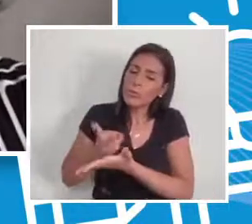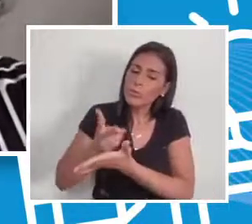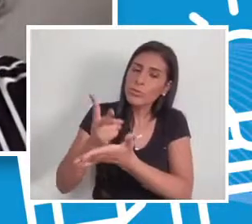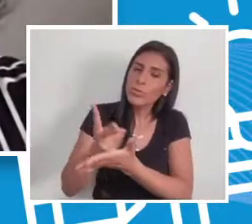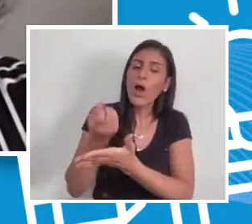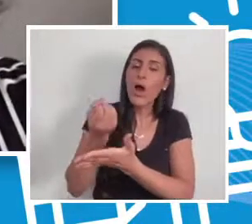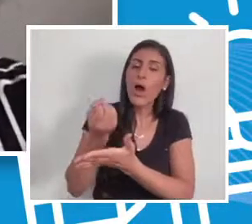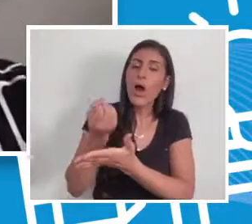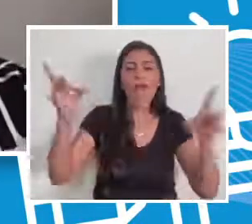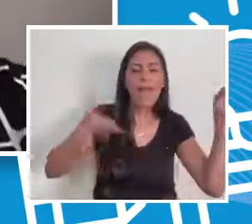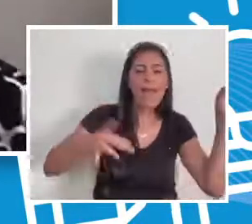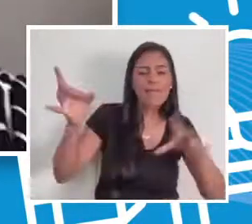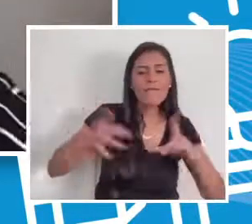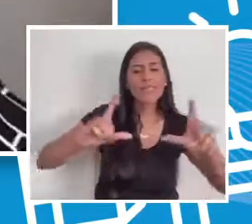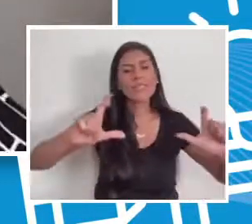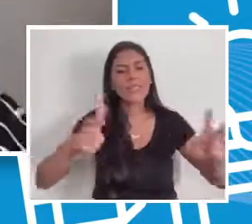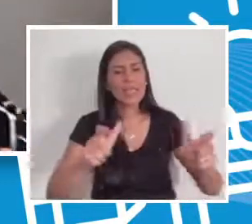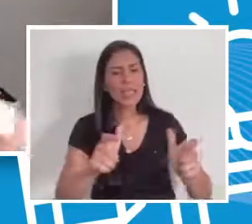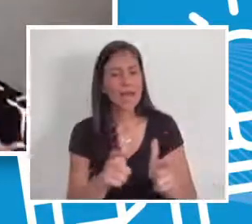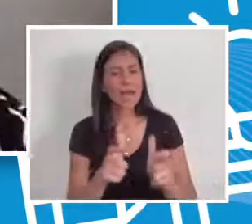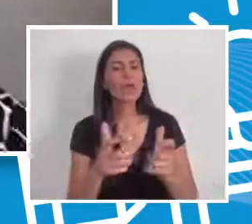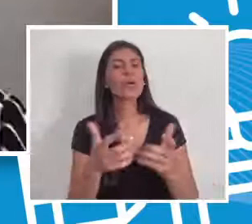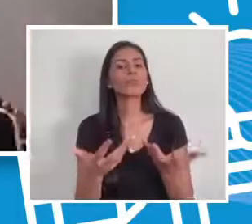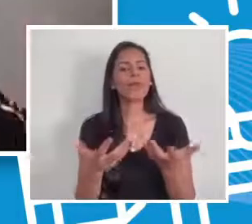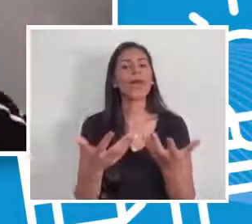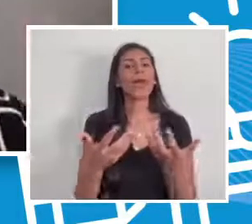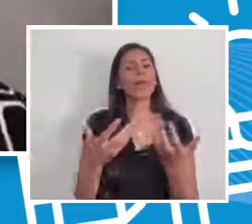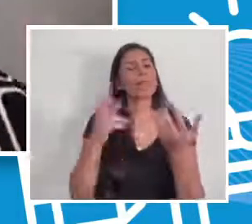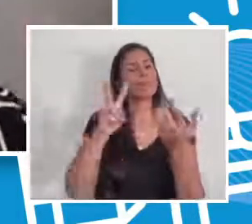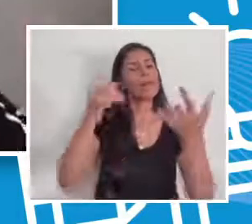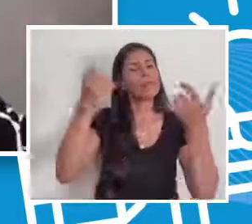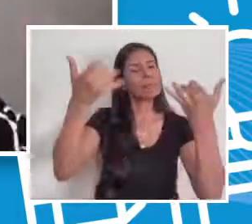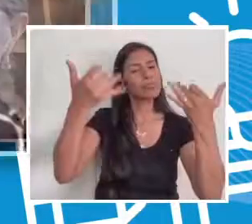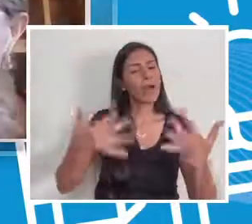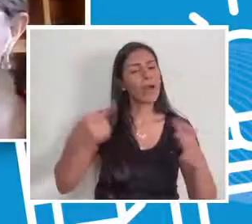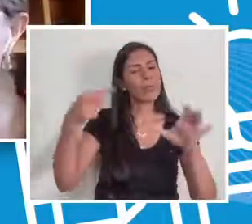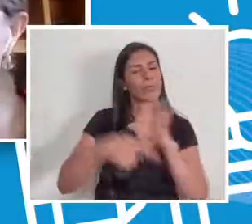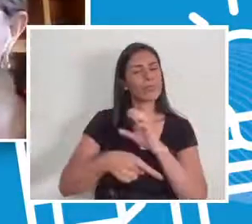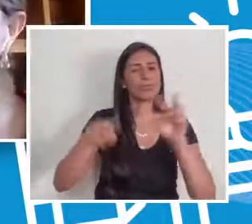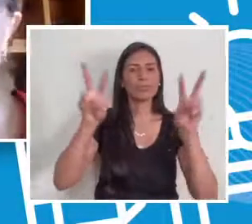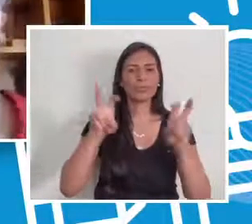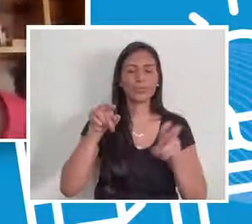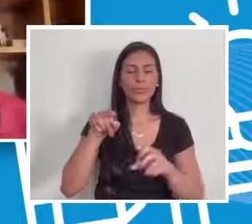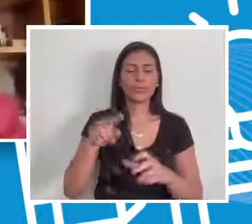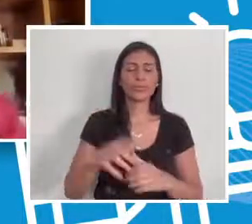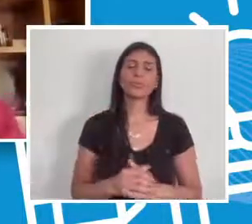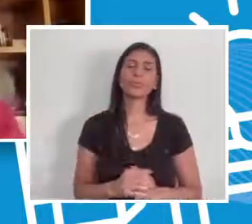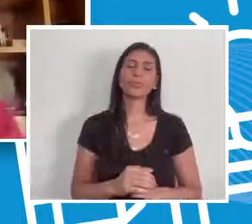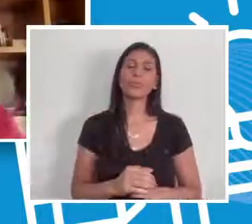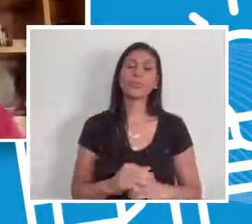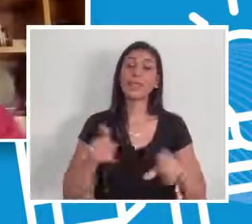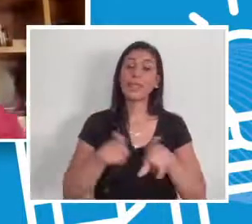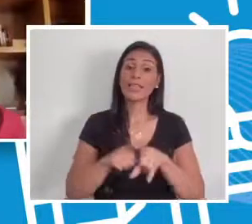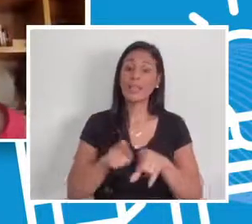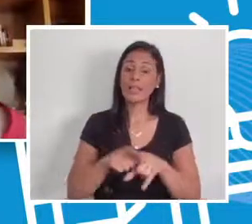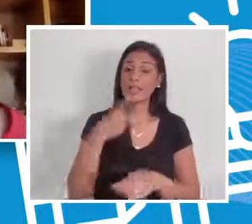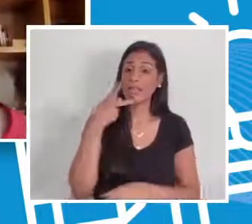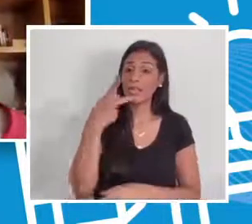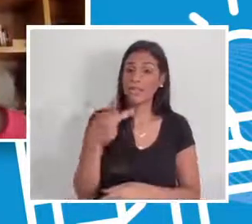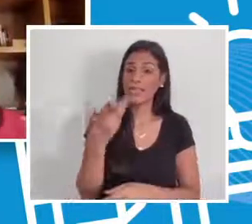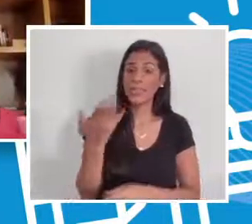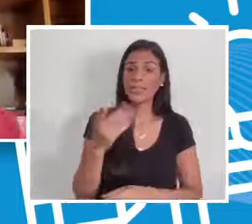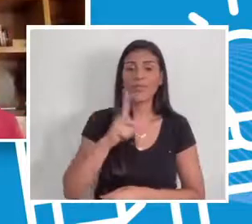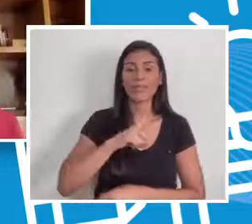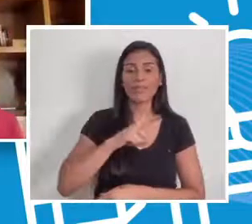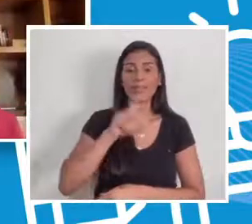profundamente. Aí o seguinte, eu queria dizer que a gente tem mais de 500 pessoas nos assistindo, certo? Queria